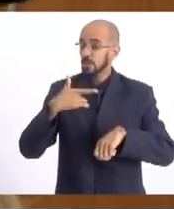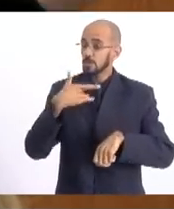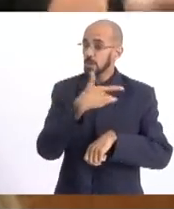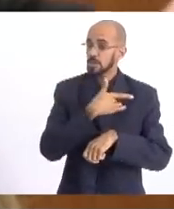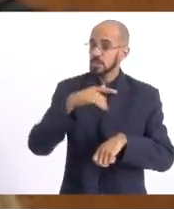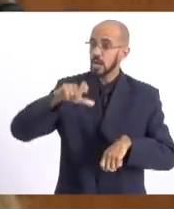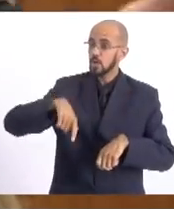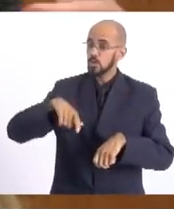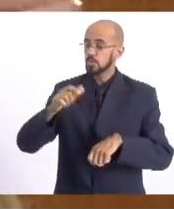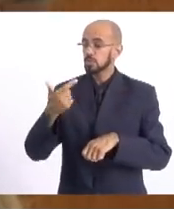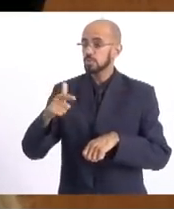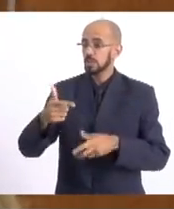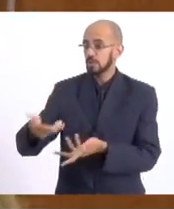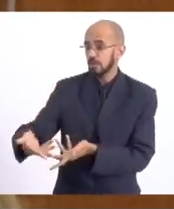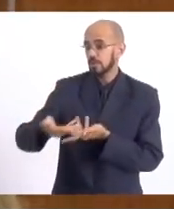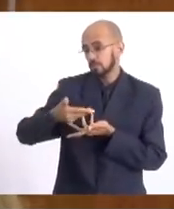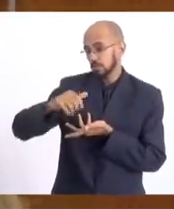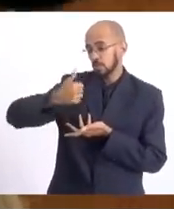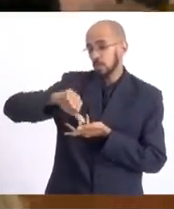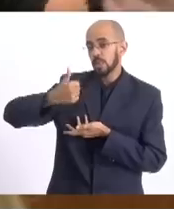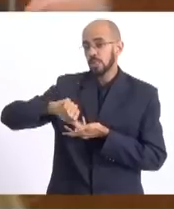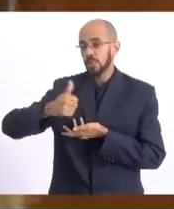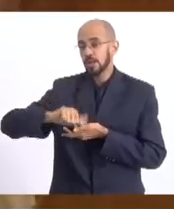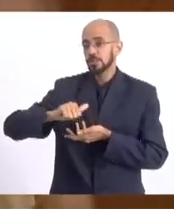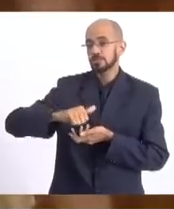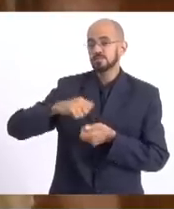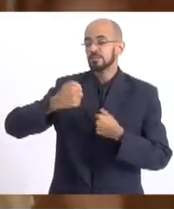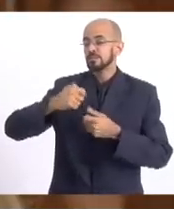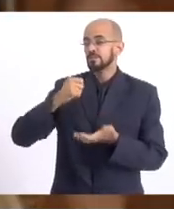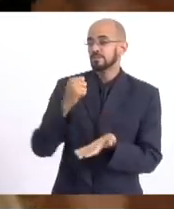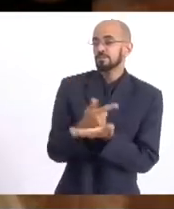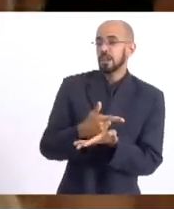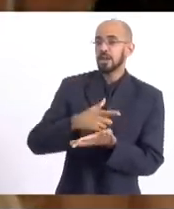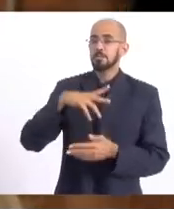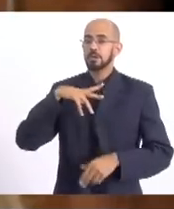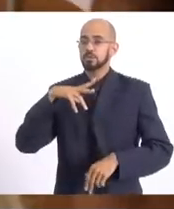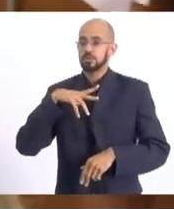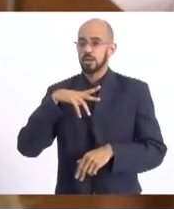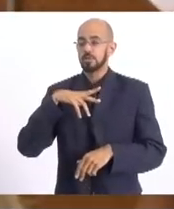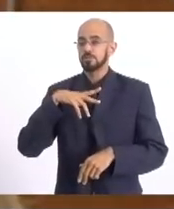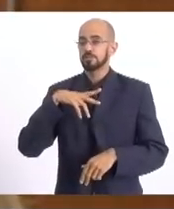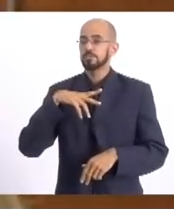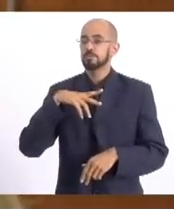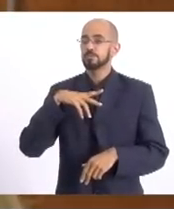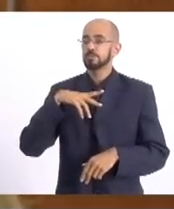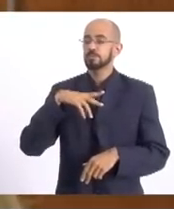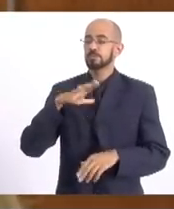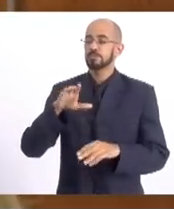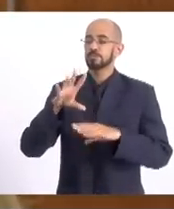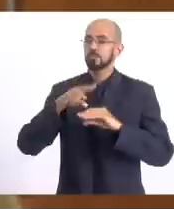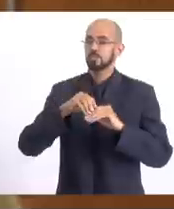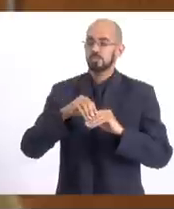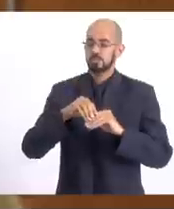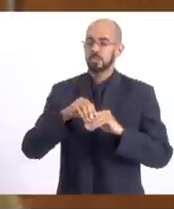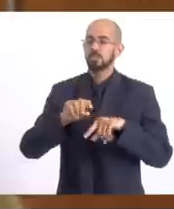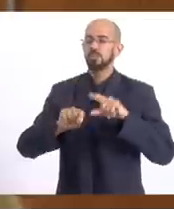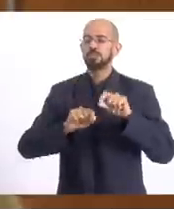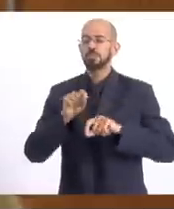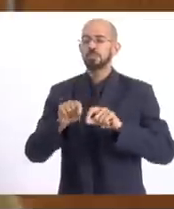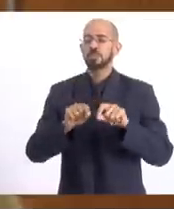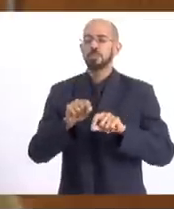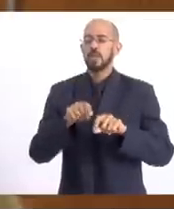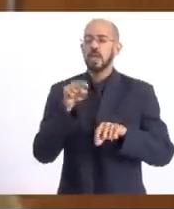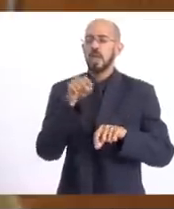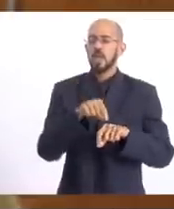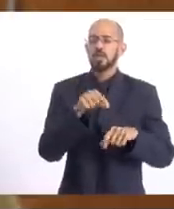tem um atendimento de qualidade, aí você tem que pagar um exame por fora. Ou seja, resumindo, essa